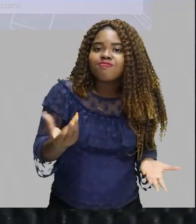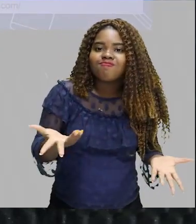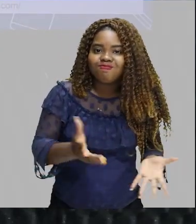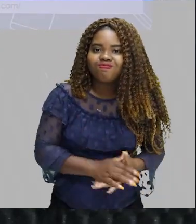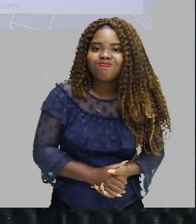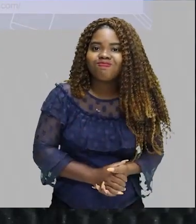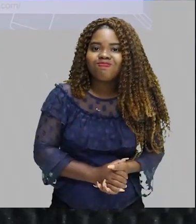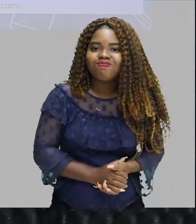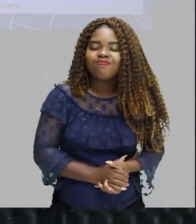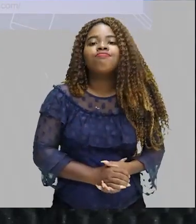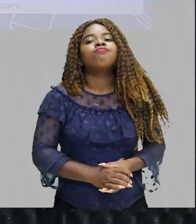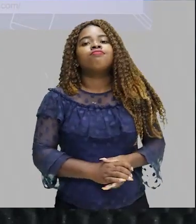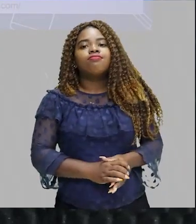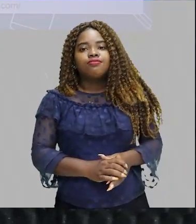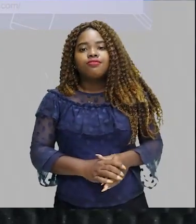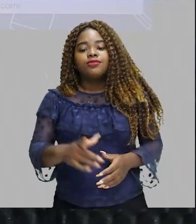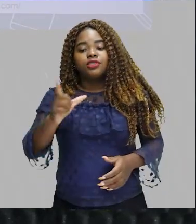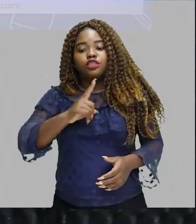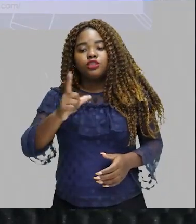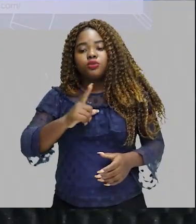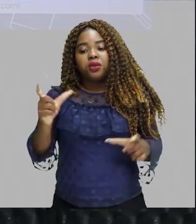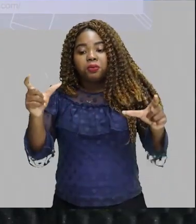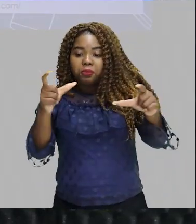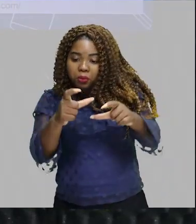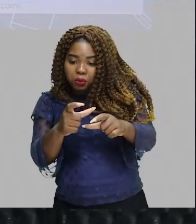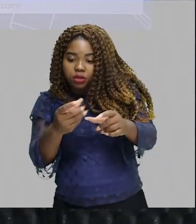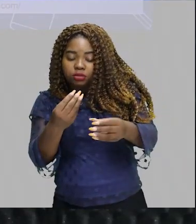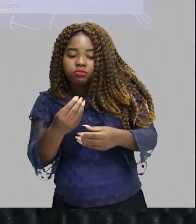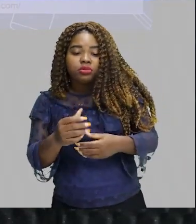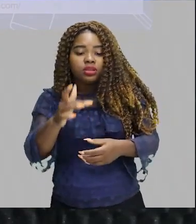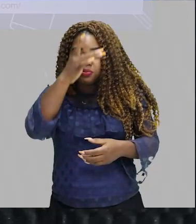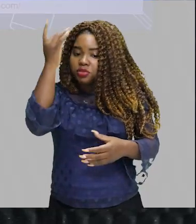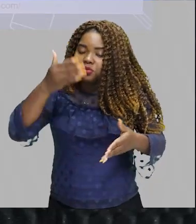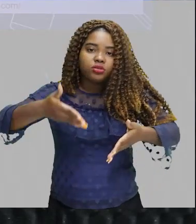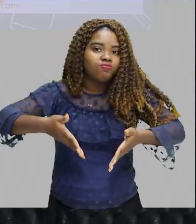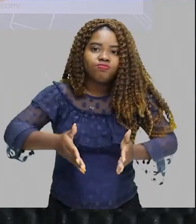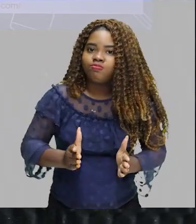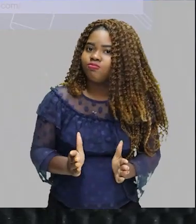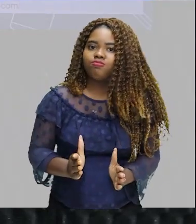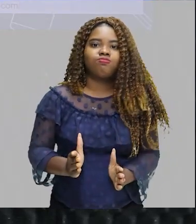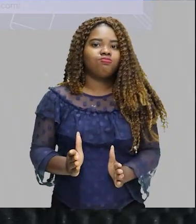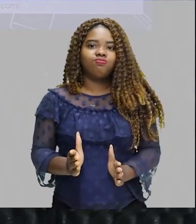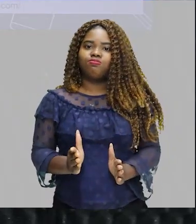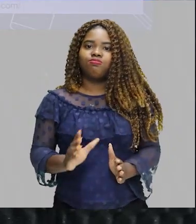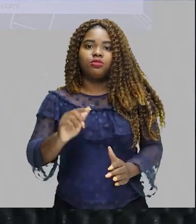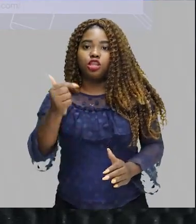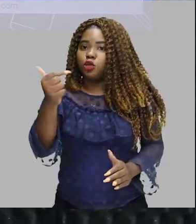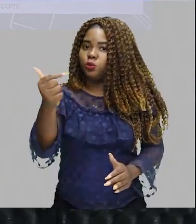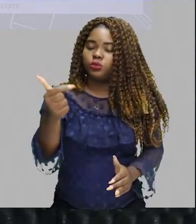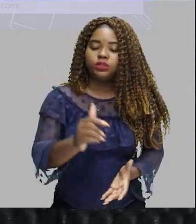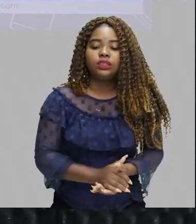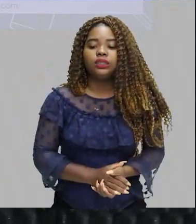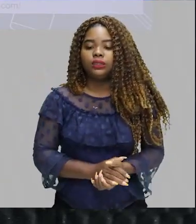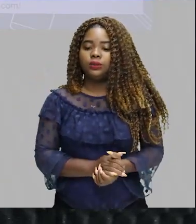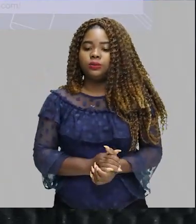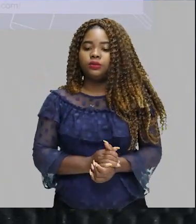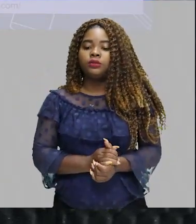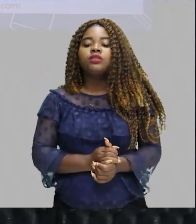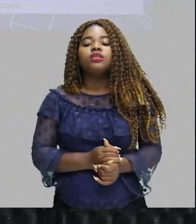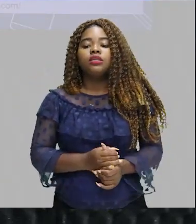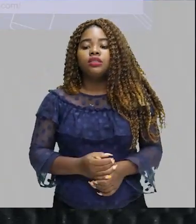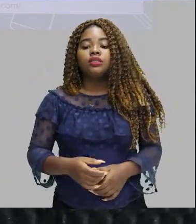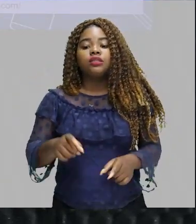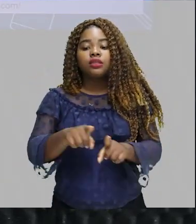imagina, tu tem uma baixa taxa de natalidade, as pessoas não estão nascendo, e uma alta expectativa de vida e uma população